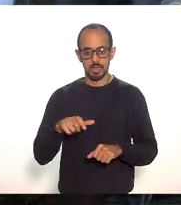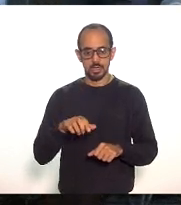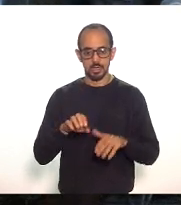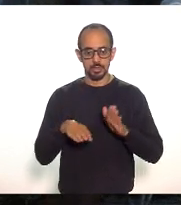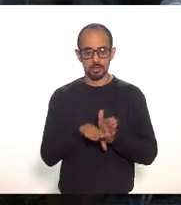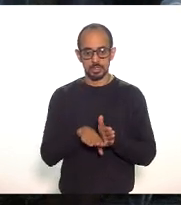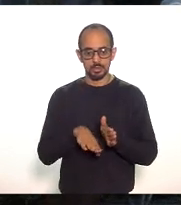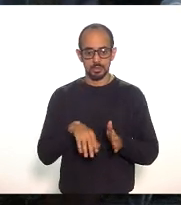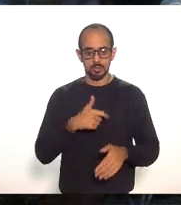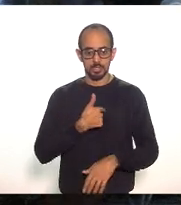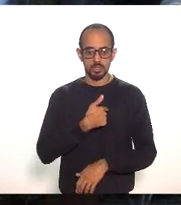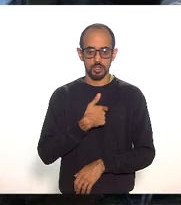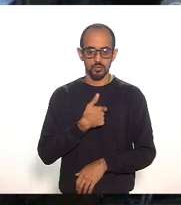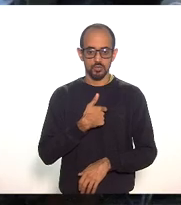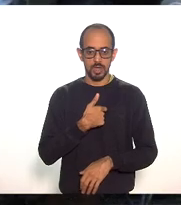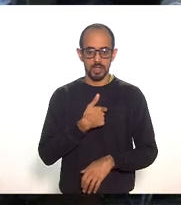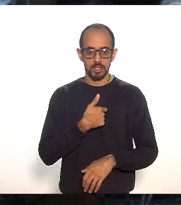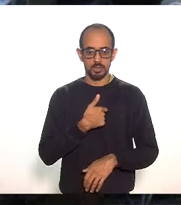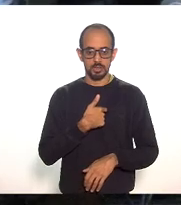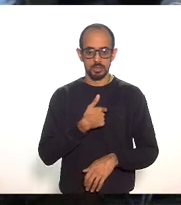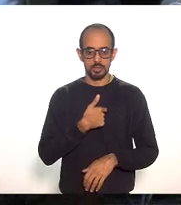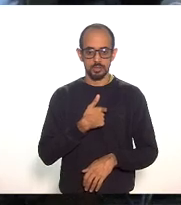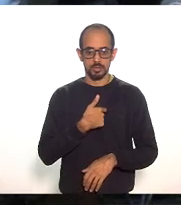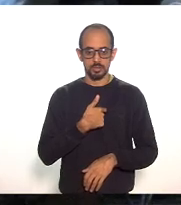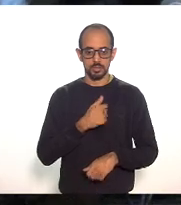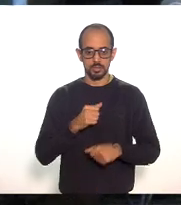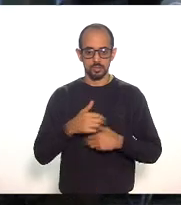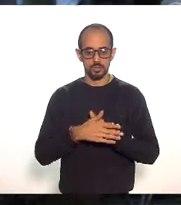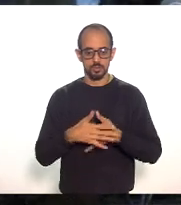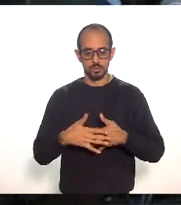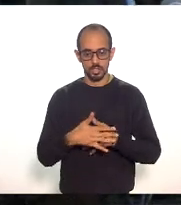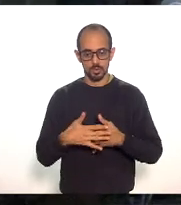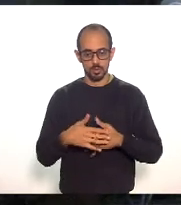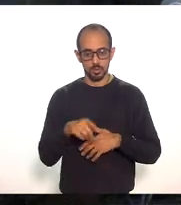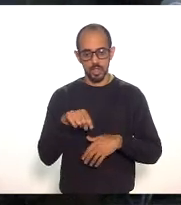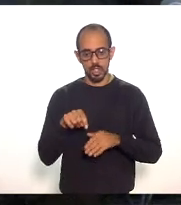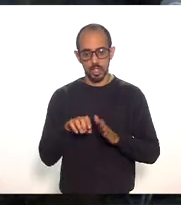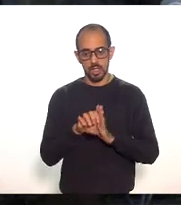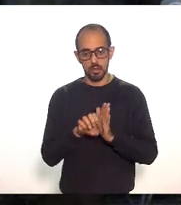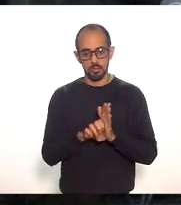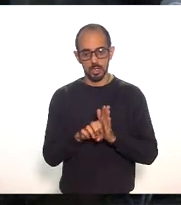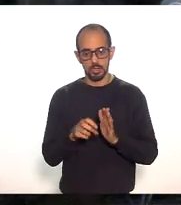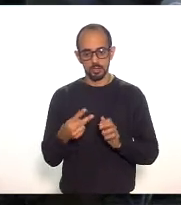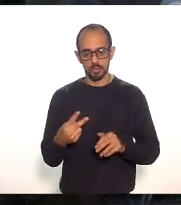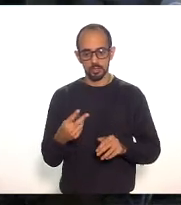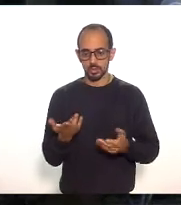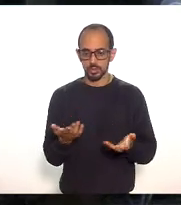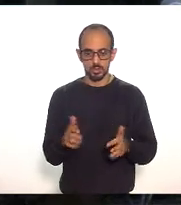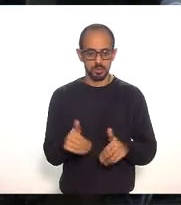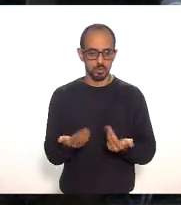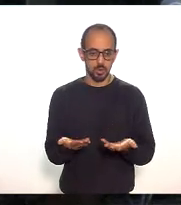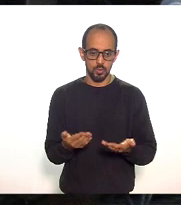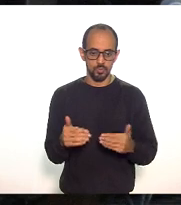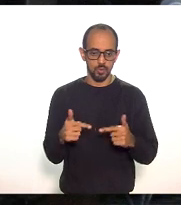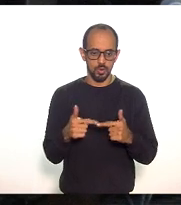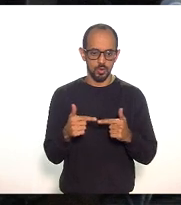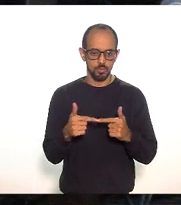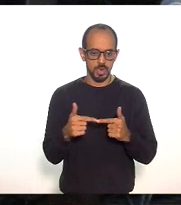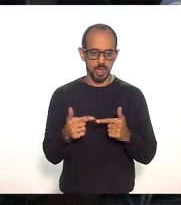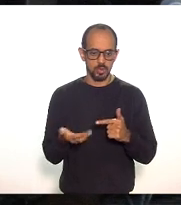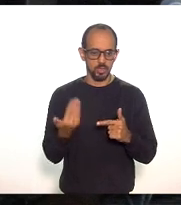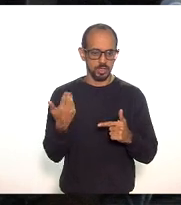pertencente à linha 1, linha 2 do metrô no bairro do Centro, município do Rio de Janeiro. Isso não foi o que estava combinado da vez